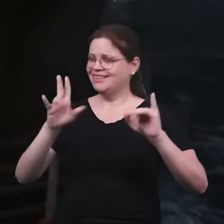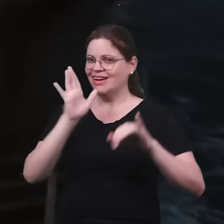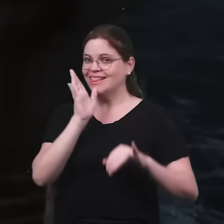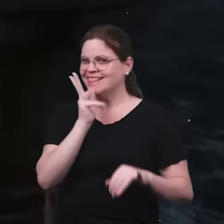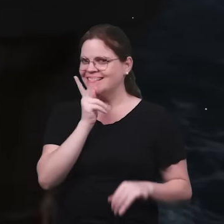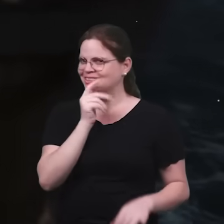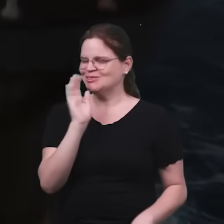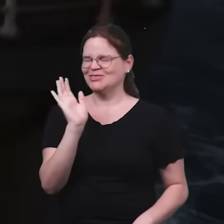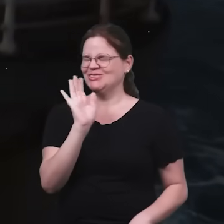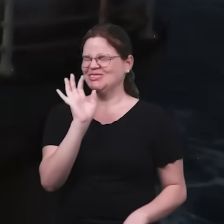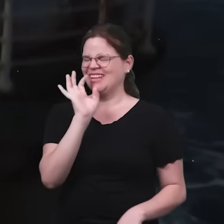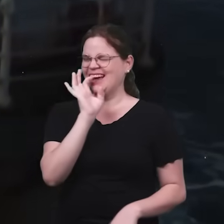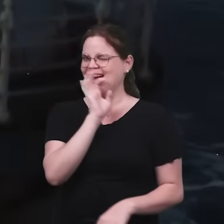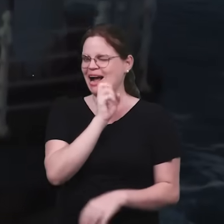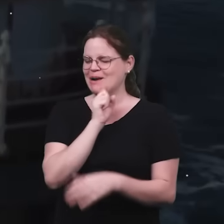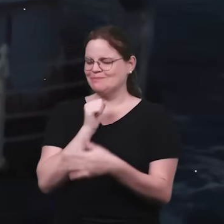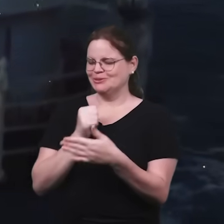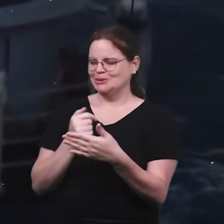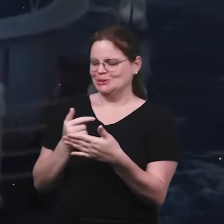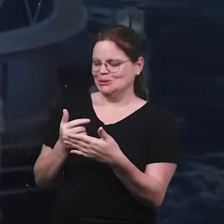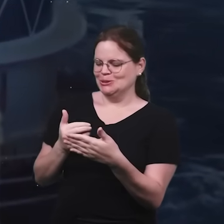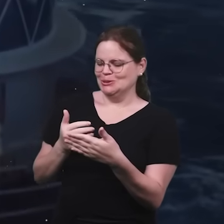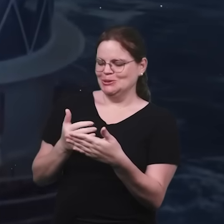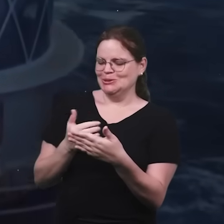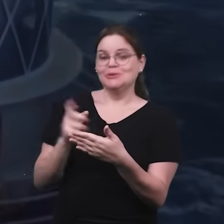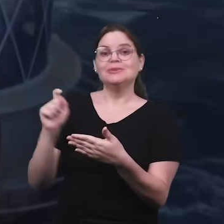viverá pela fé